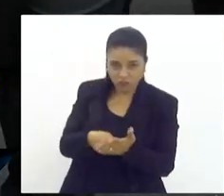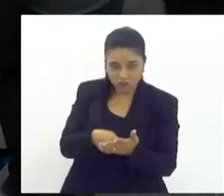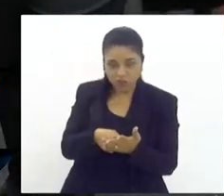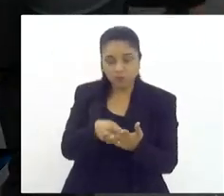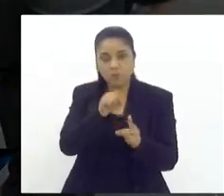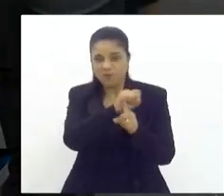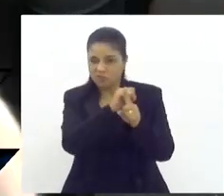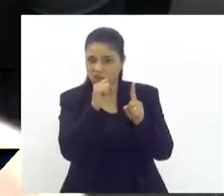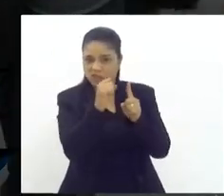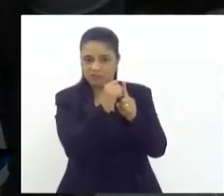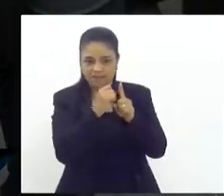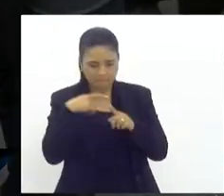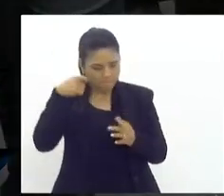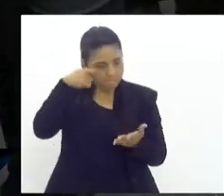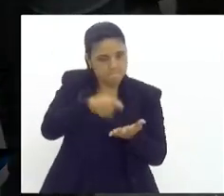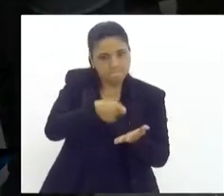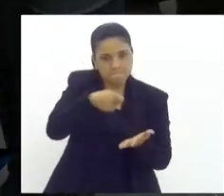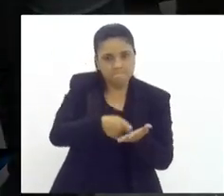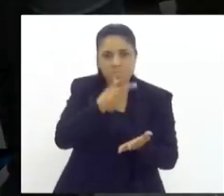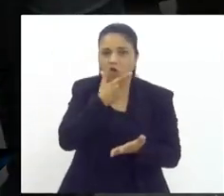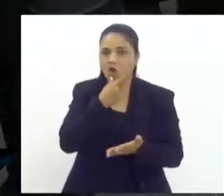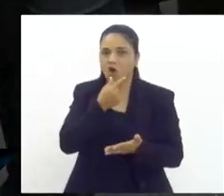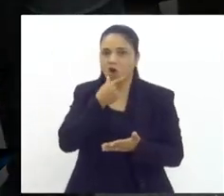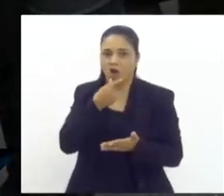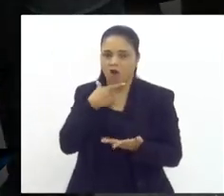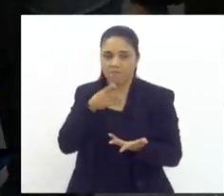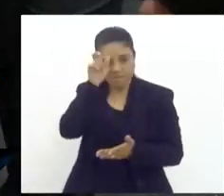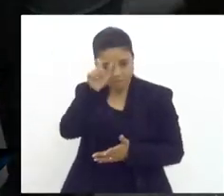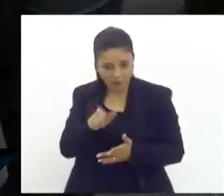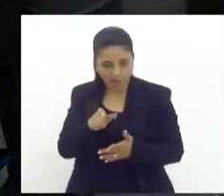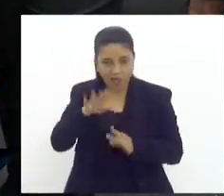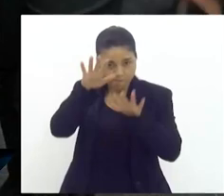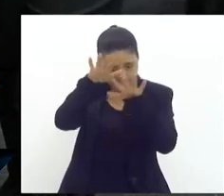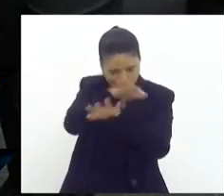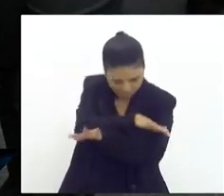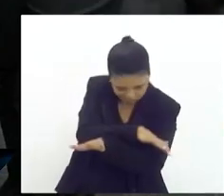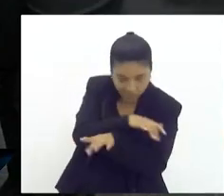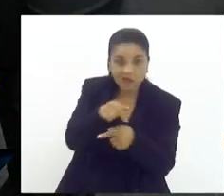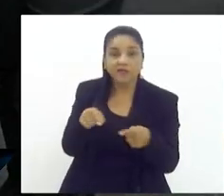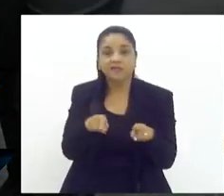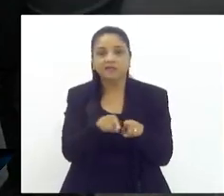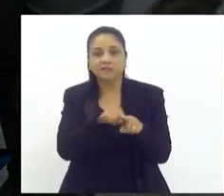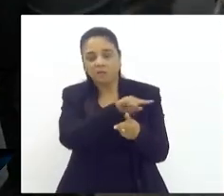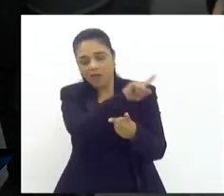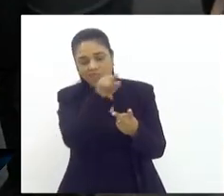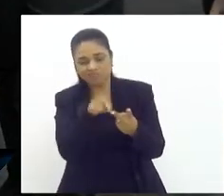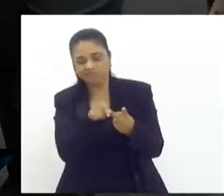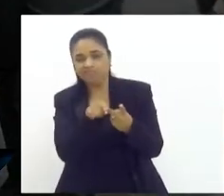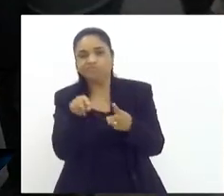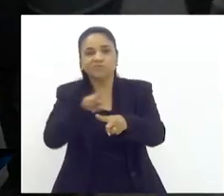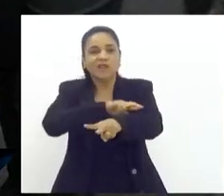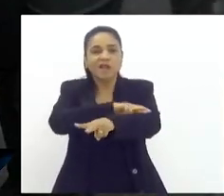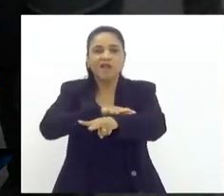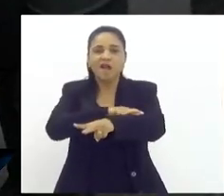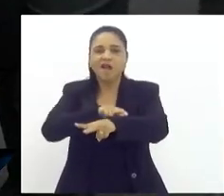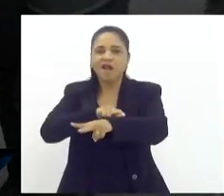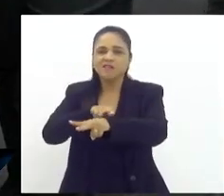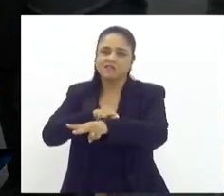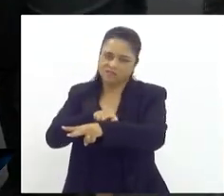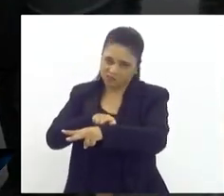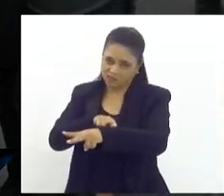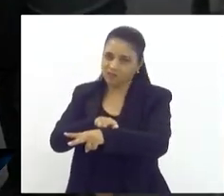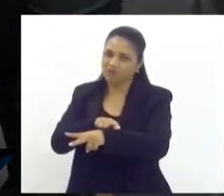patriarcal que quer submeter as mulheres mas também o racismo foi um gatilho é importante na vida